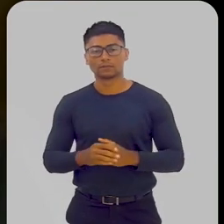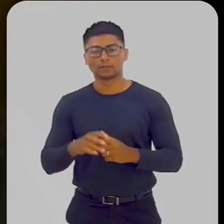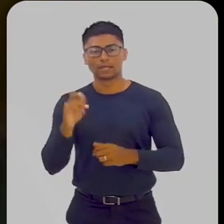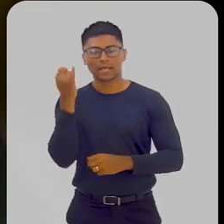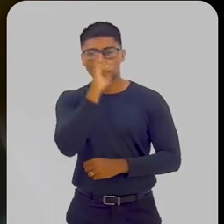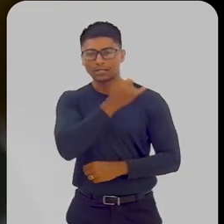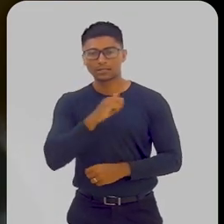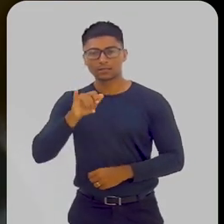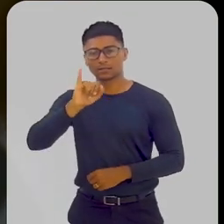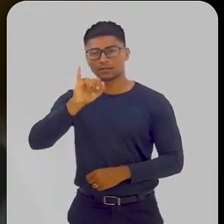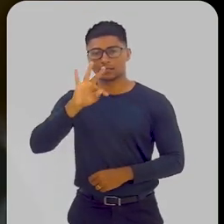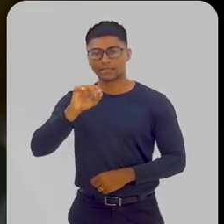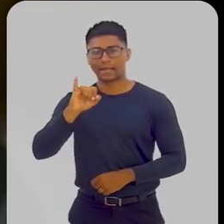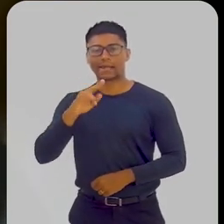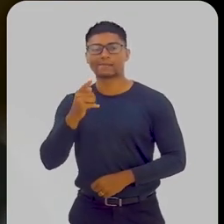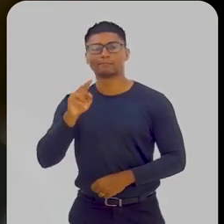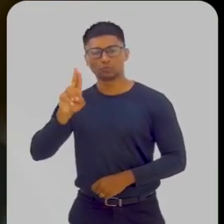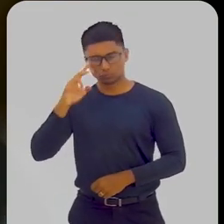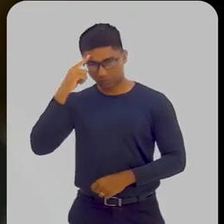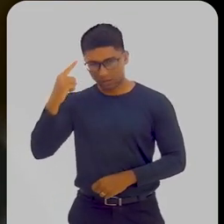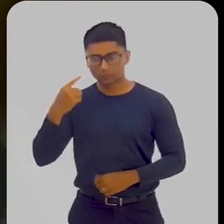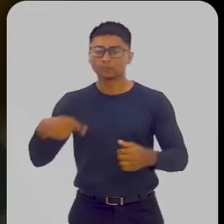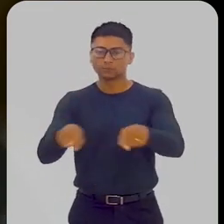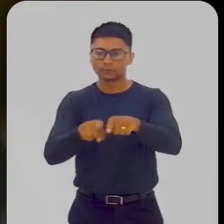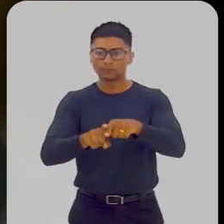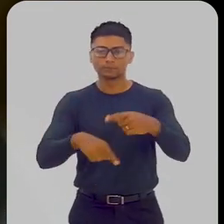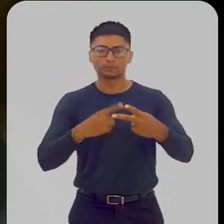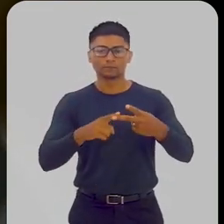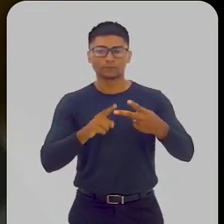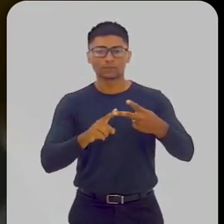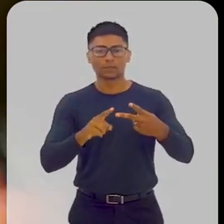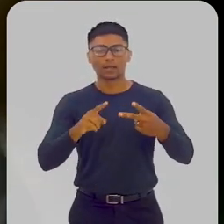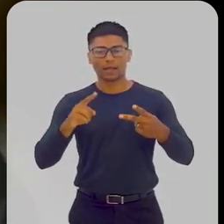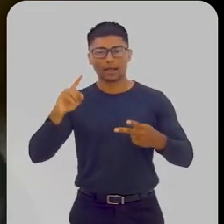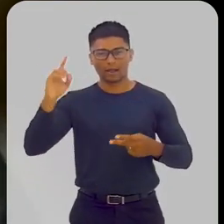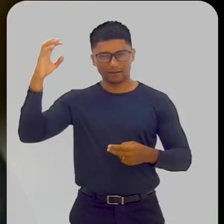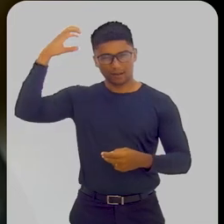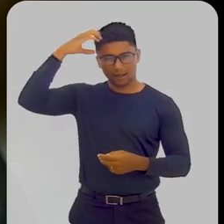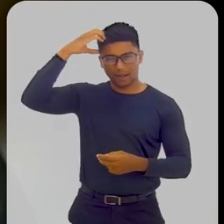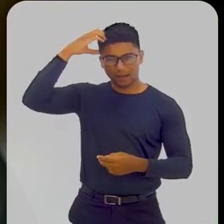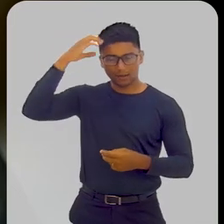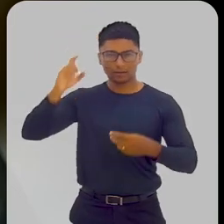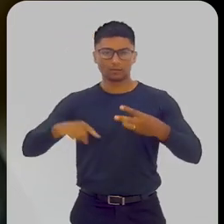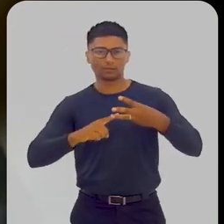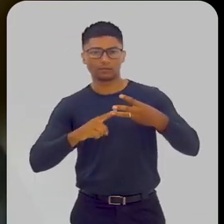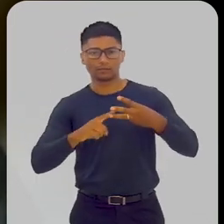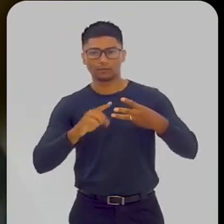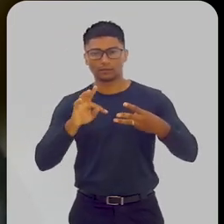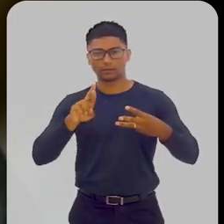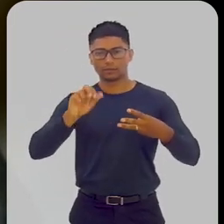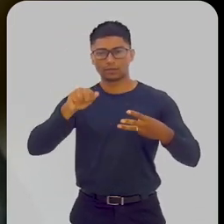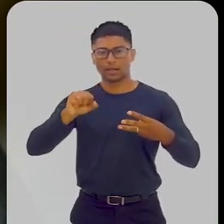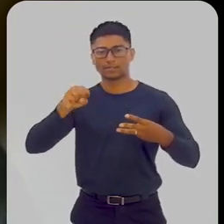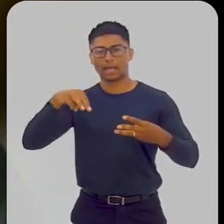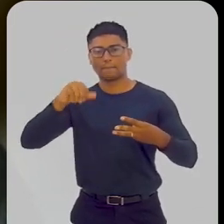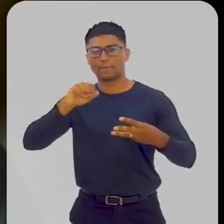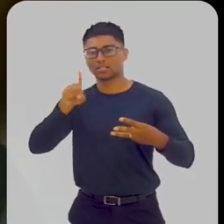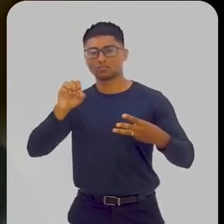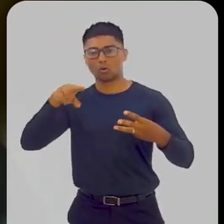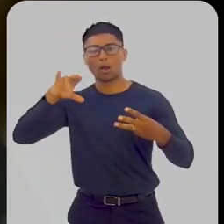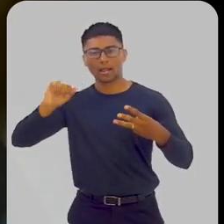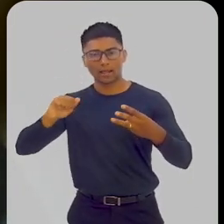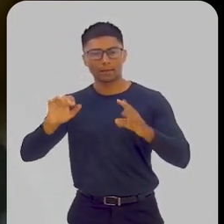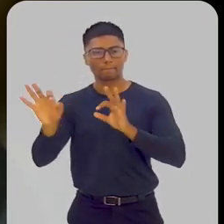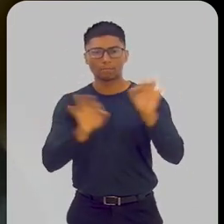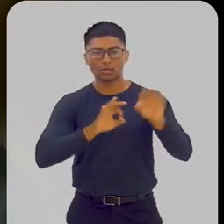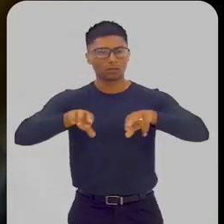de transferência em corrente contínua da eletricidade de Itaipu para o Brasil inteiro. Trabalhamos na usina nuclear de Angra Dois, na Transamazônica, nas